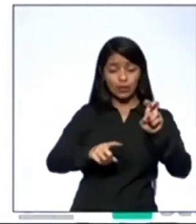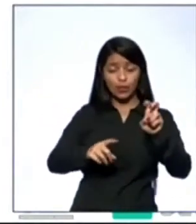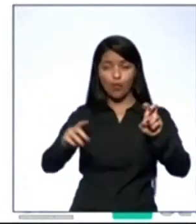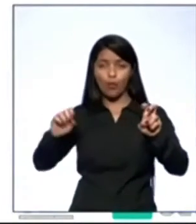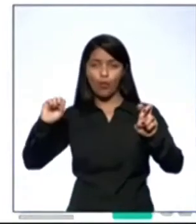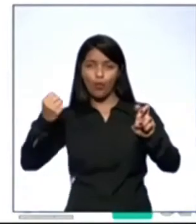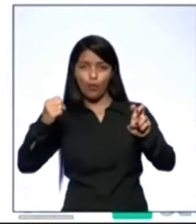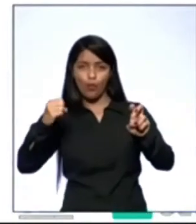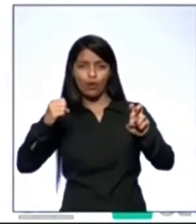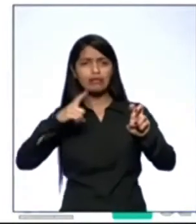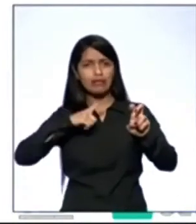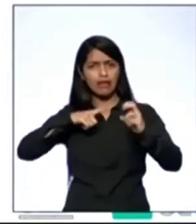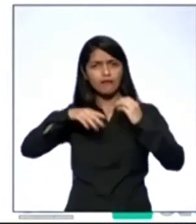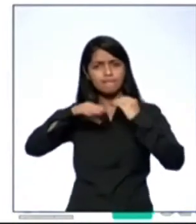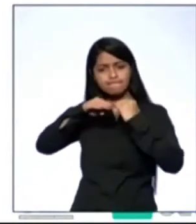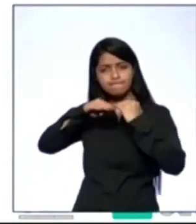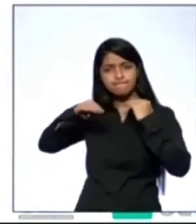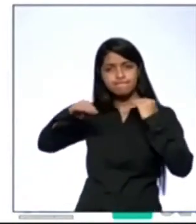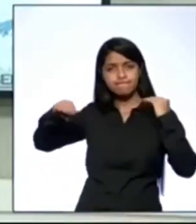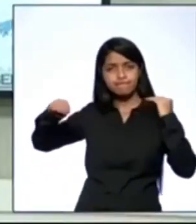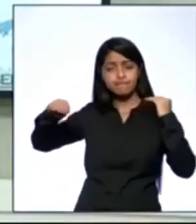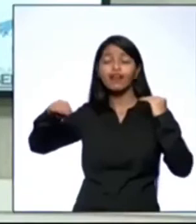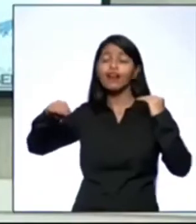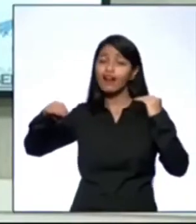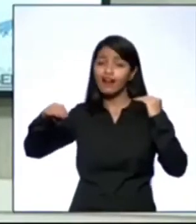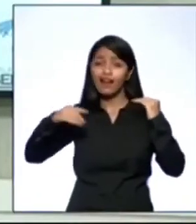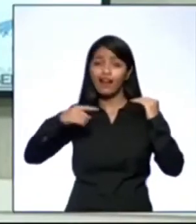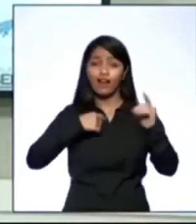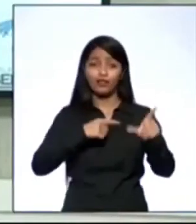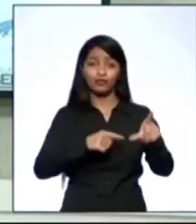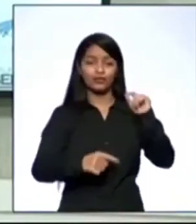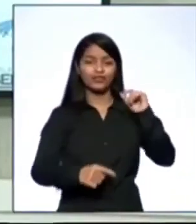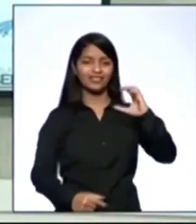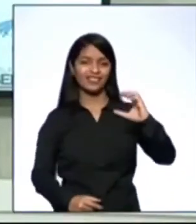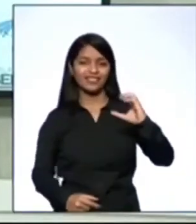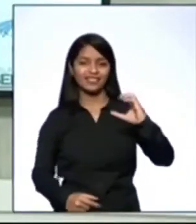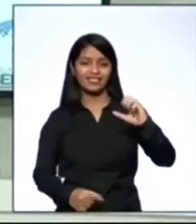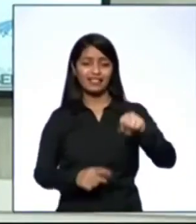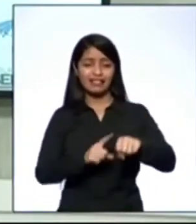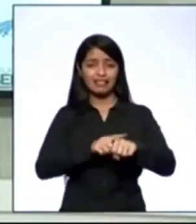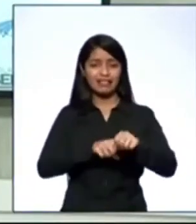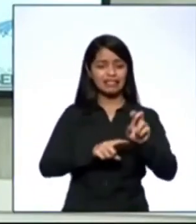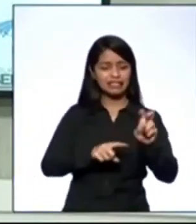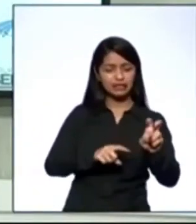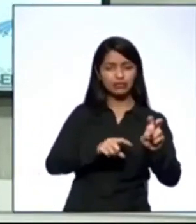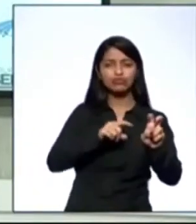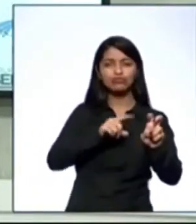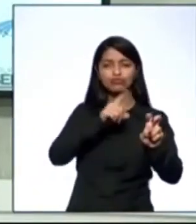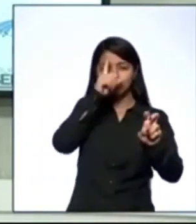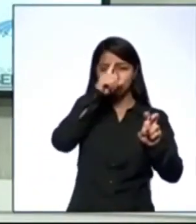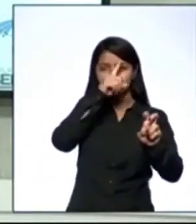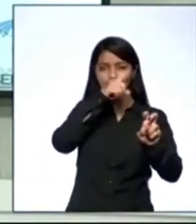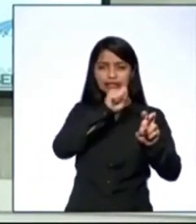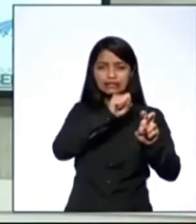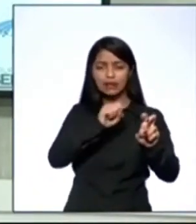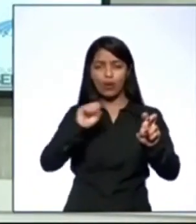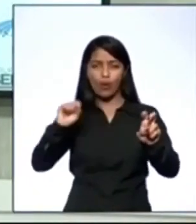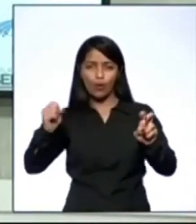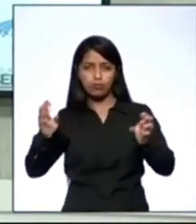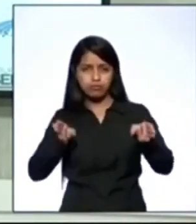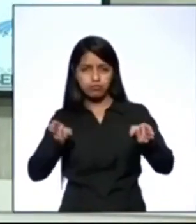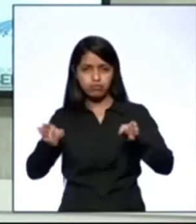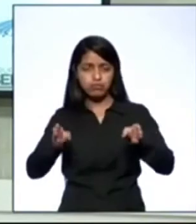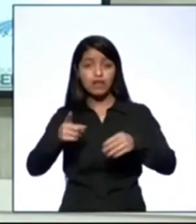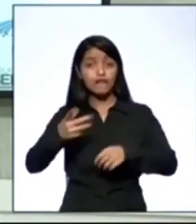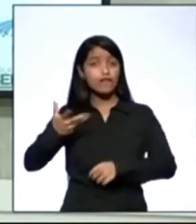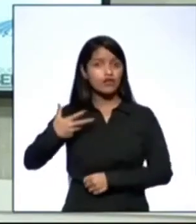leva para a alternativa C, né? Então, entre 5 e 8 segundos, aproximadamente, a velocidade se manteve constante, igual